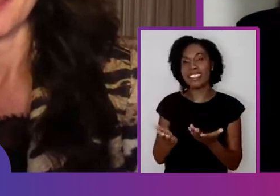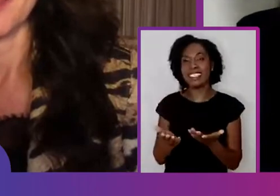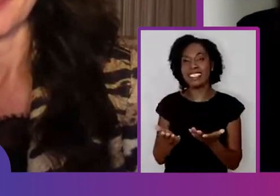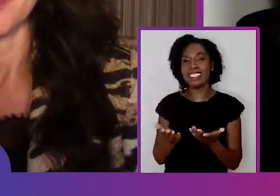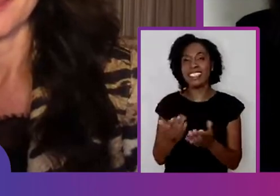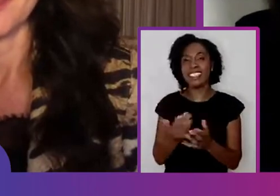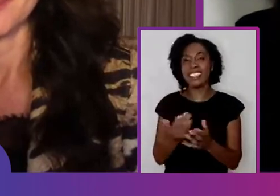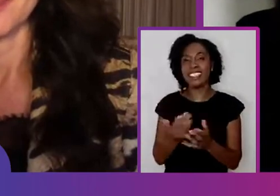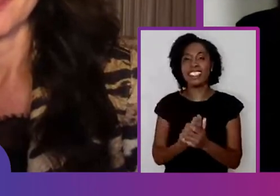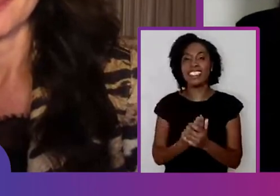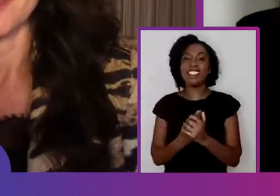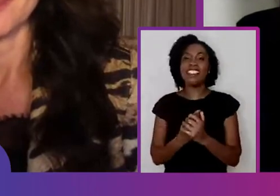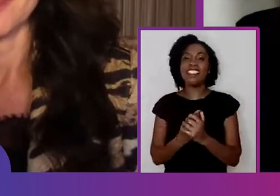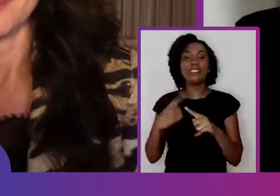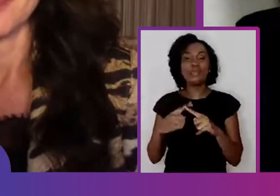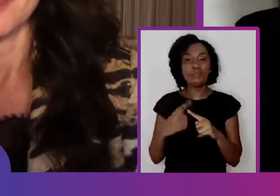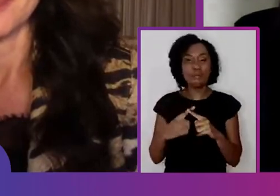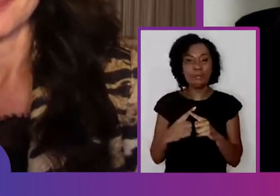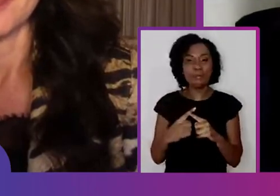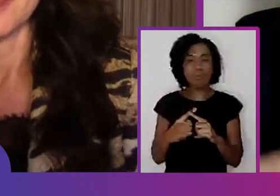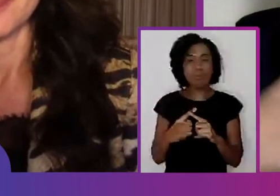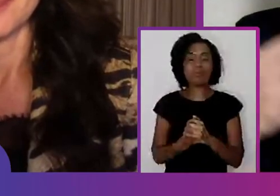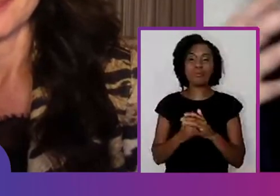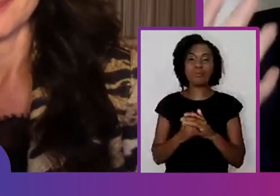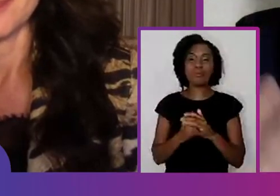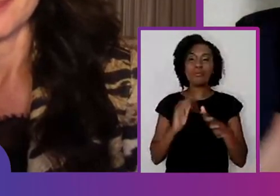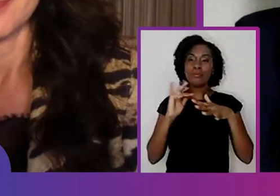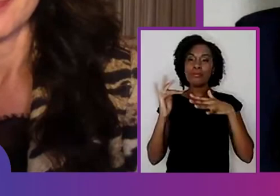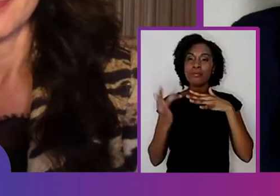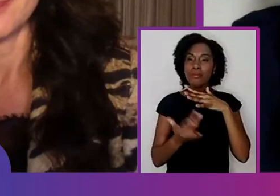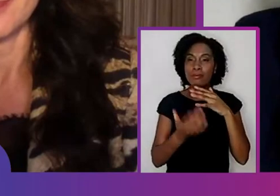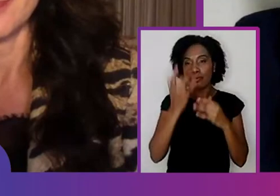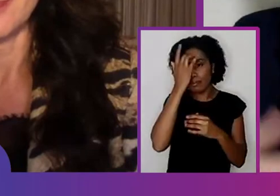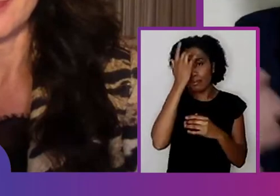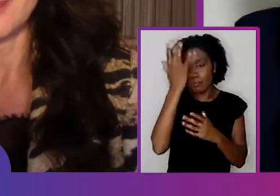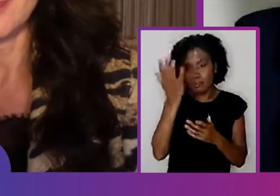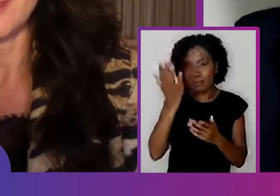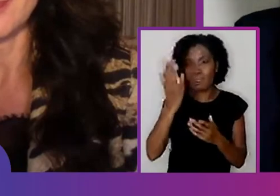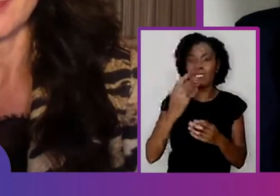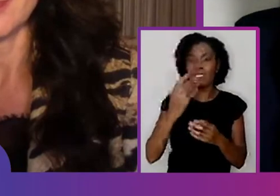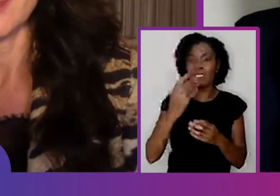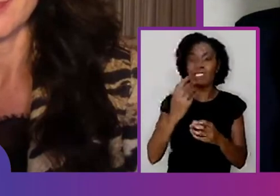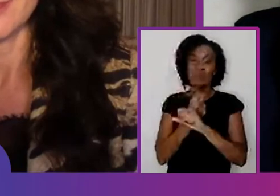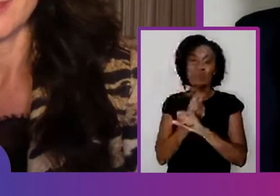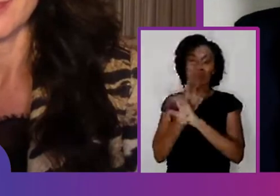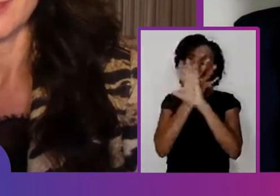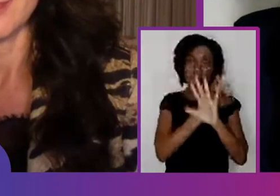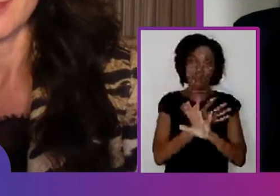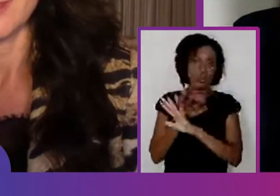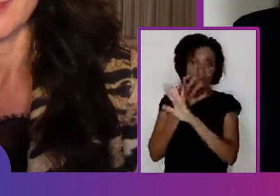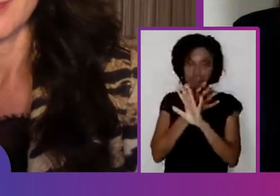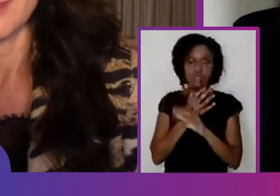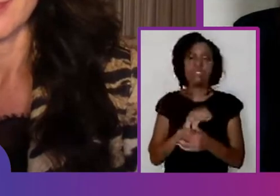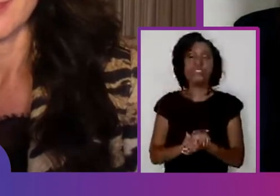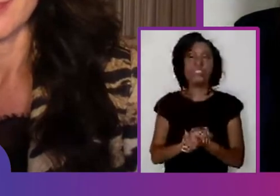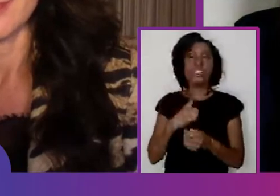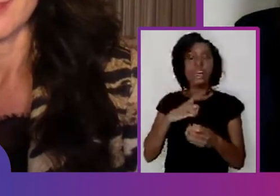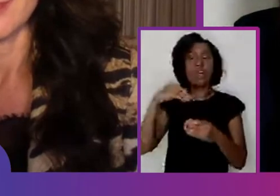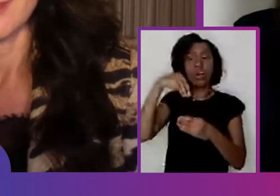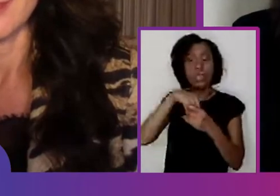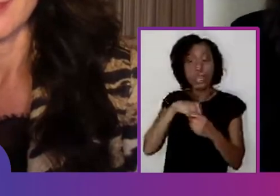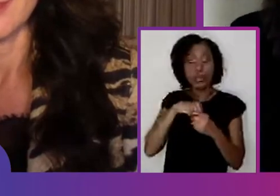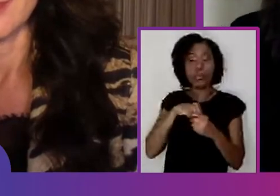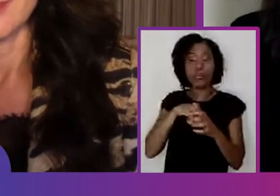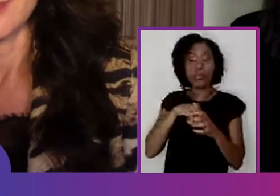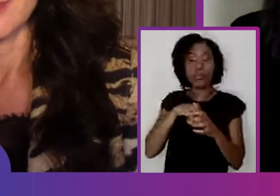facilidades das redes sociais, dos streamings, né, de você ter um monte de conteúdo para absorver estando em casa, as